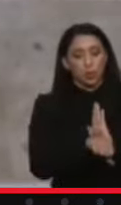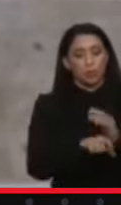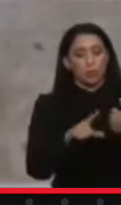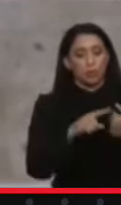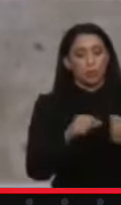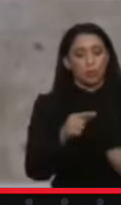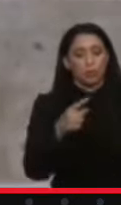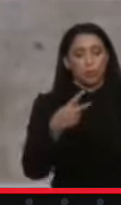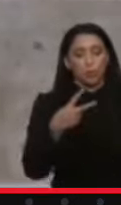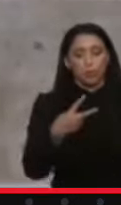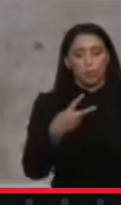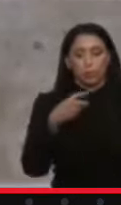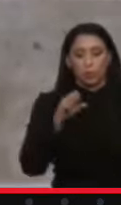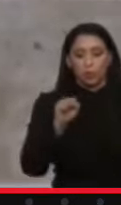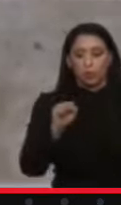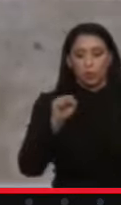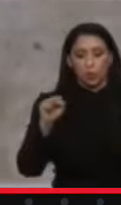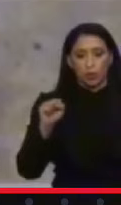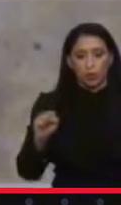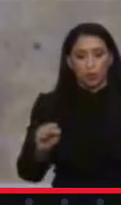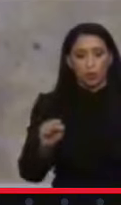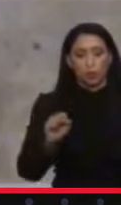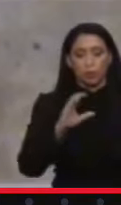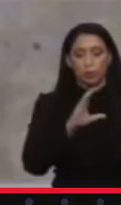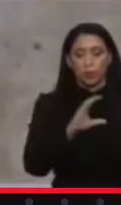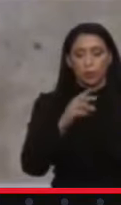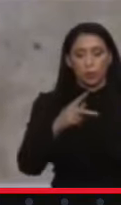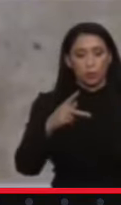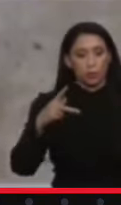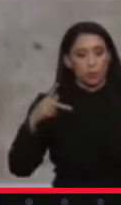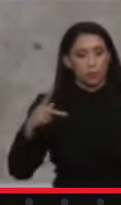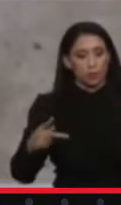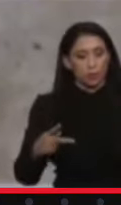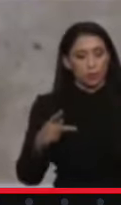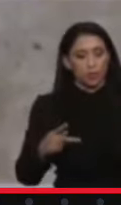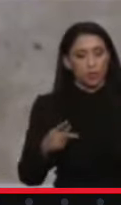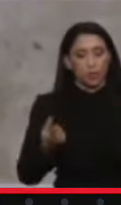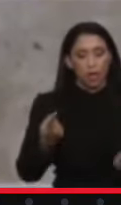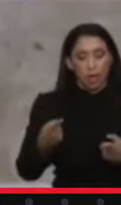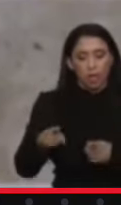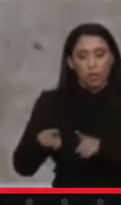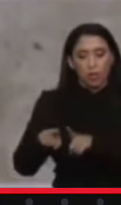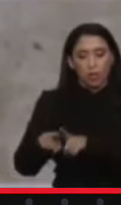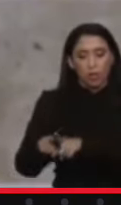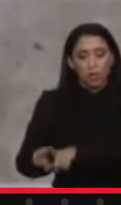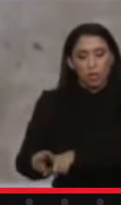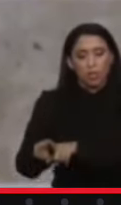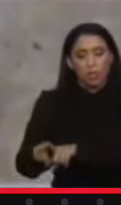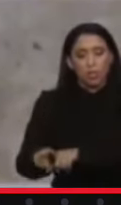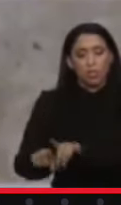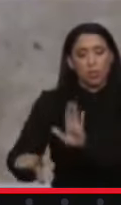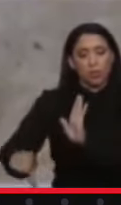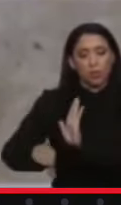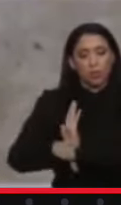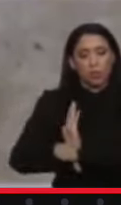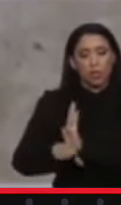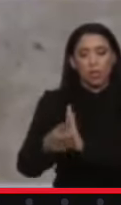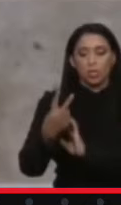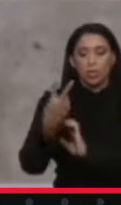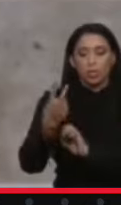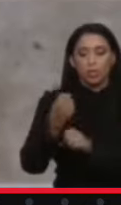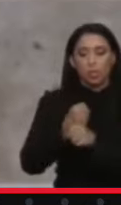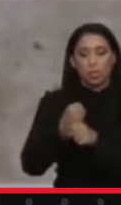artigo 288 do Código Penal, associação criminosa, a pena de 2 anos